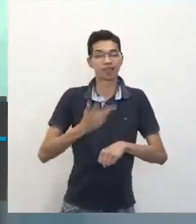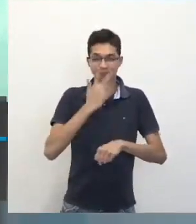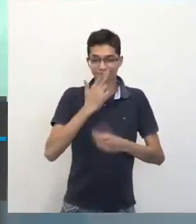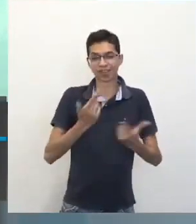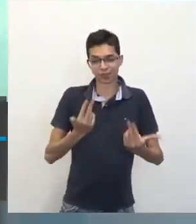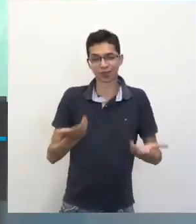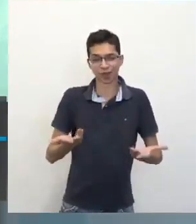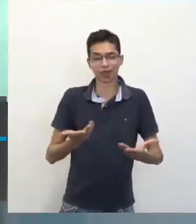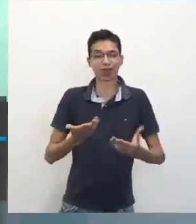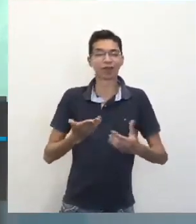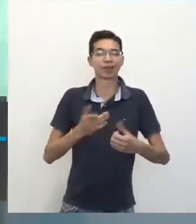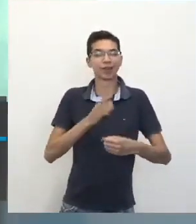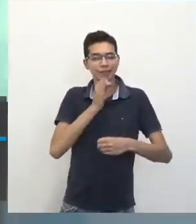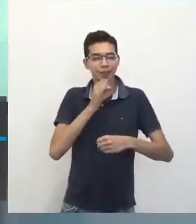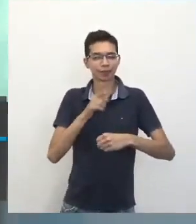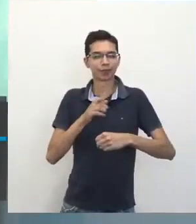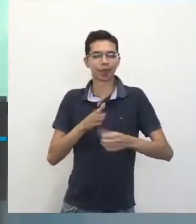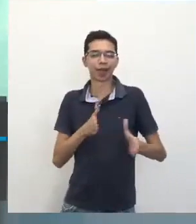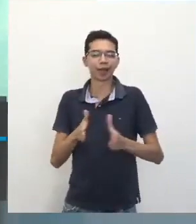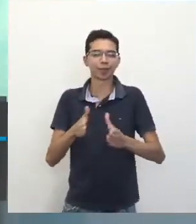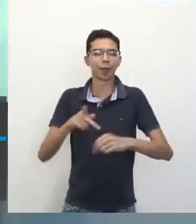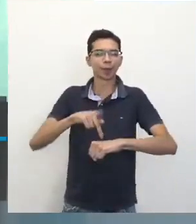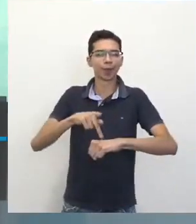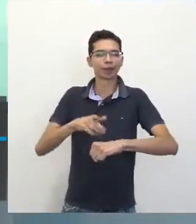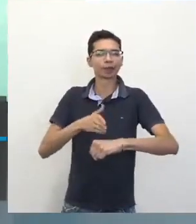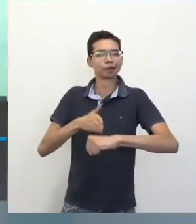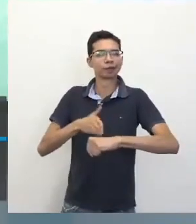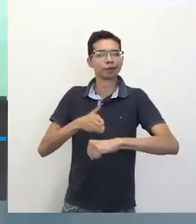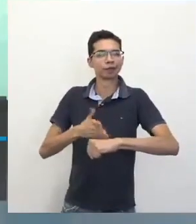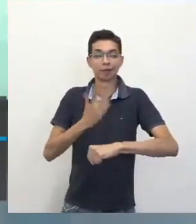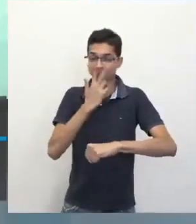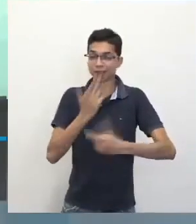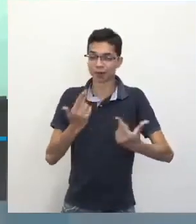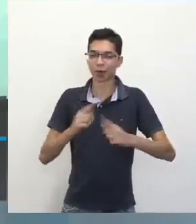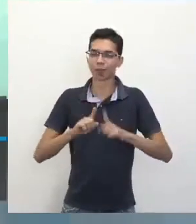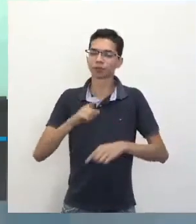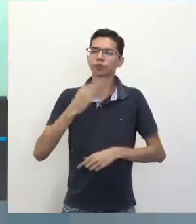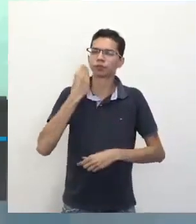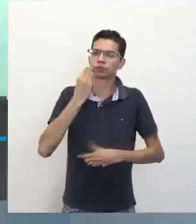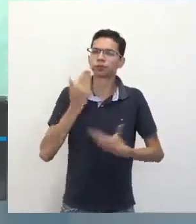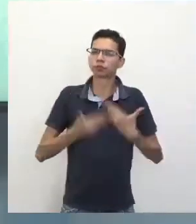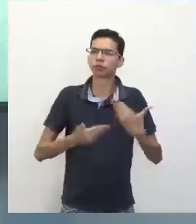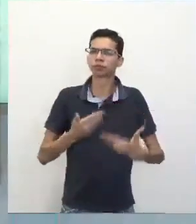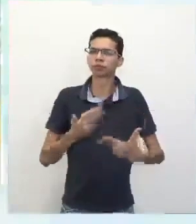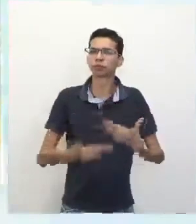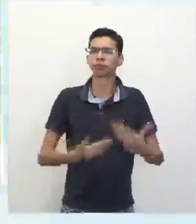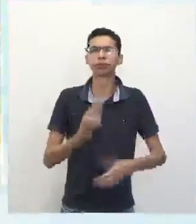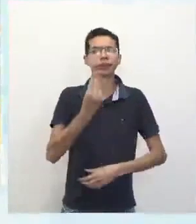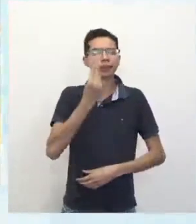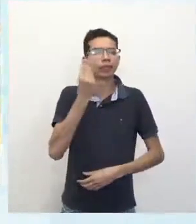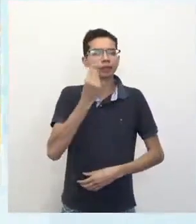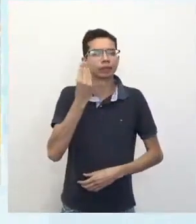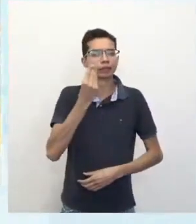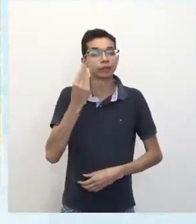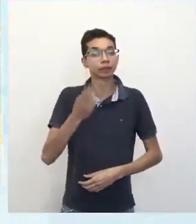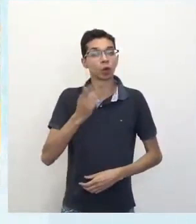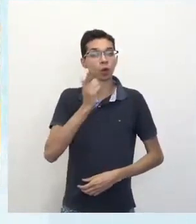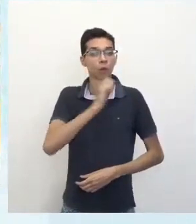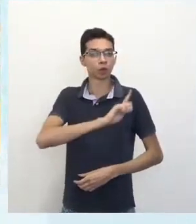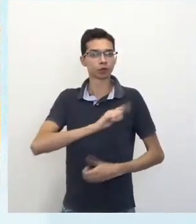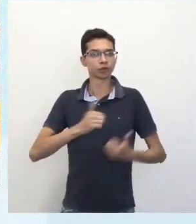final. Tá? E vamos ver agora a questão da escolha e testagem dos elementos do projeto. Olha só. Então,